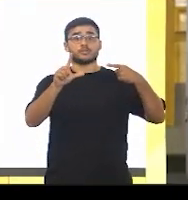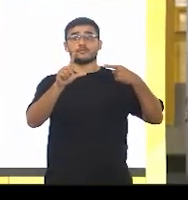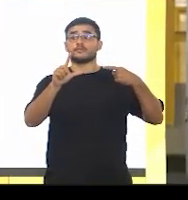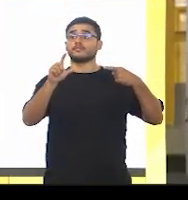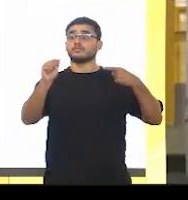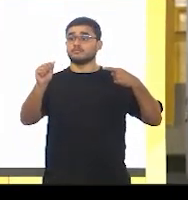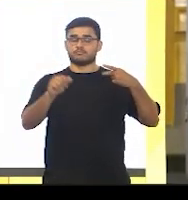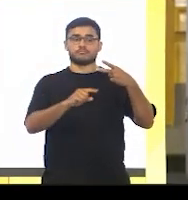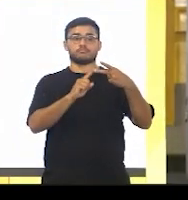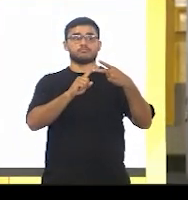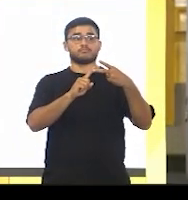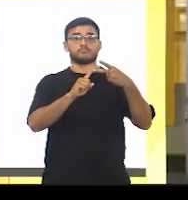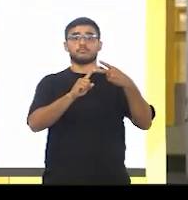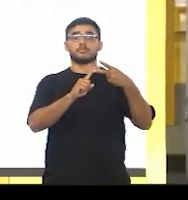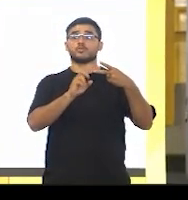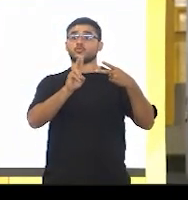união